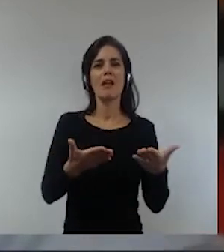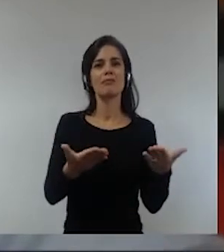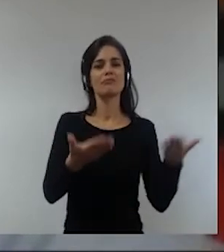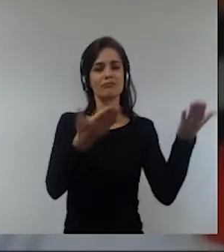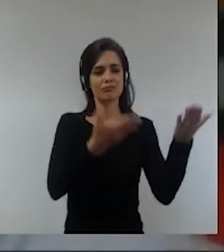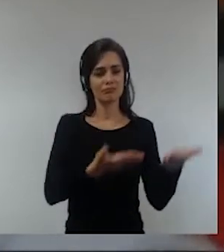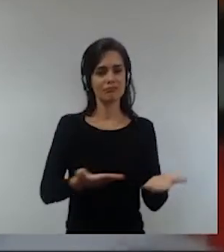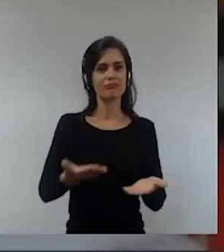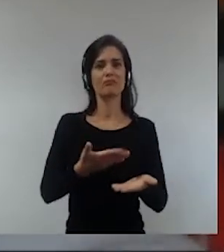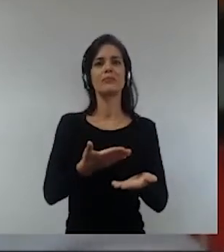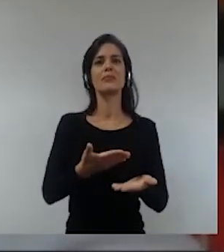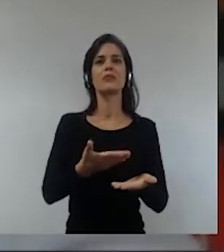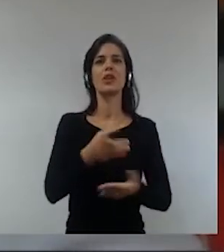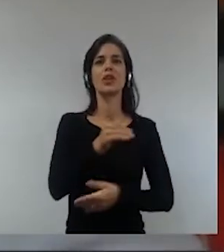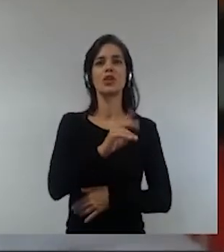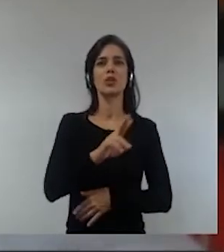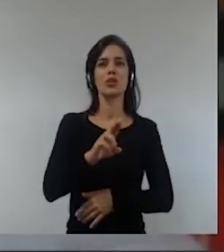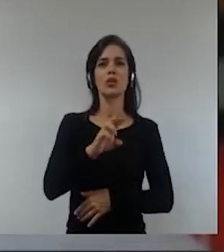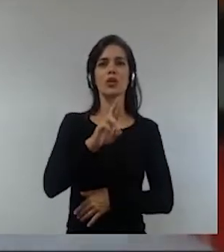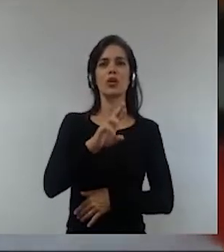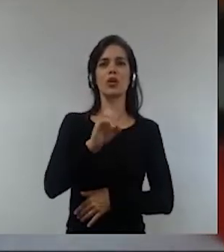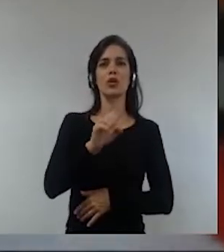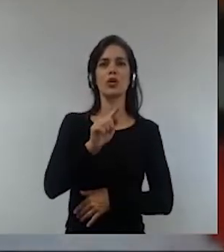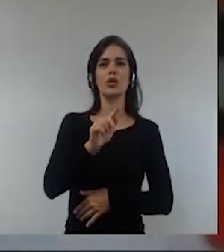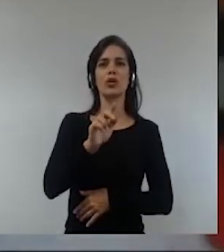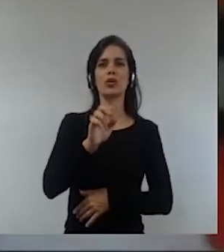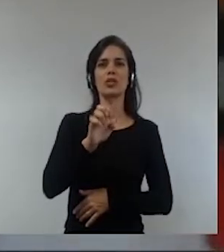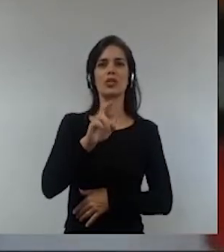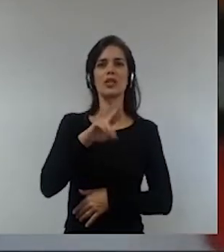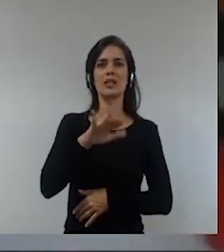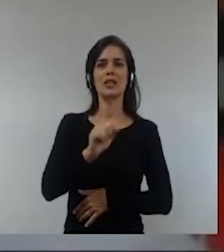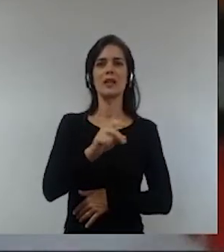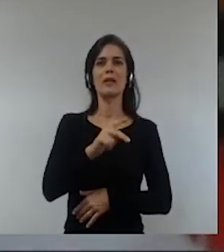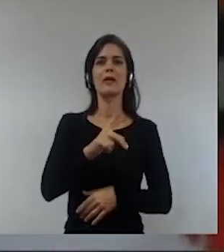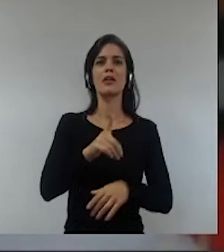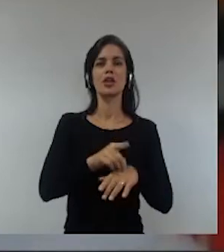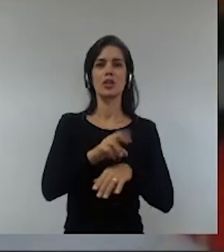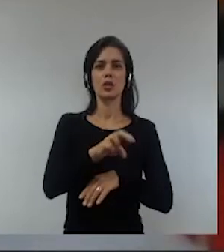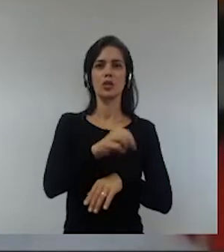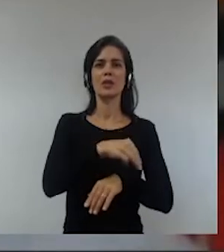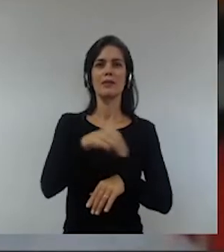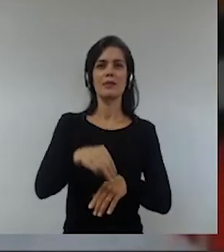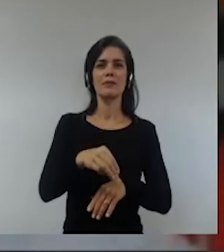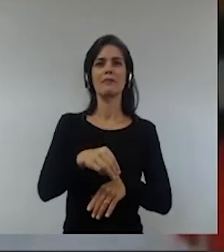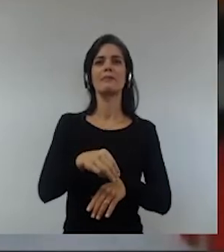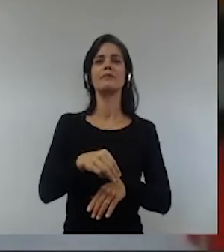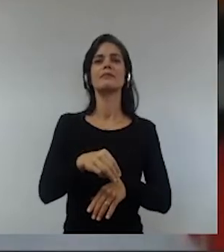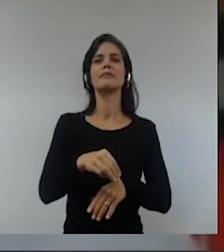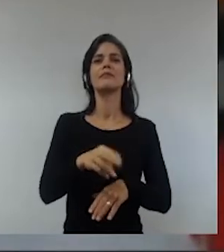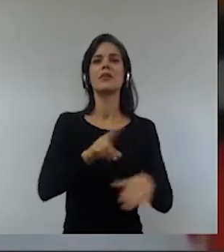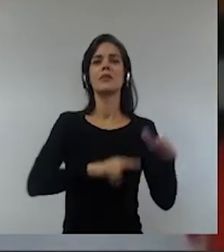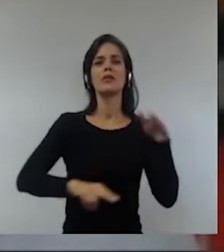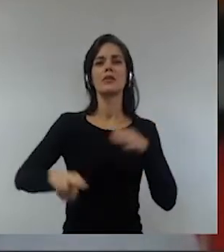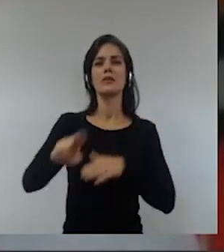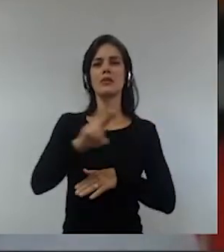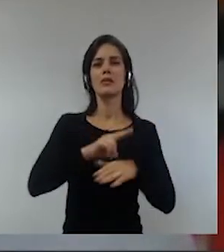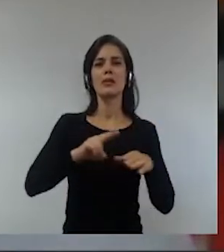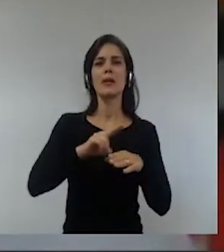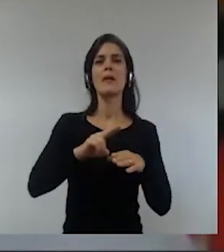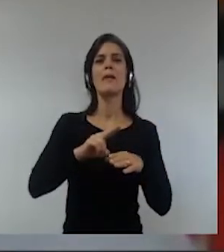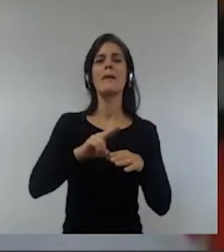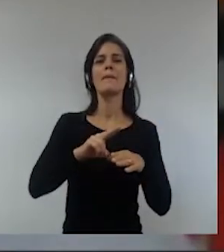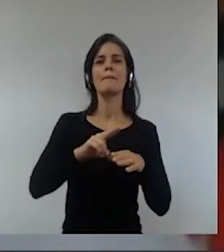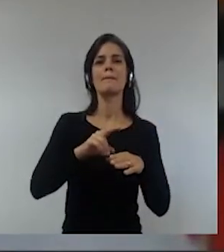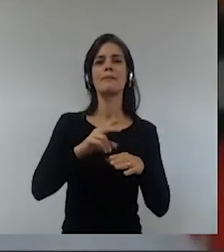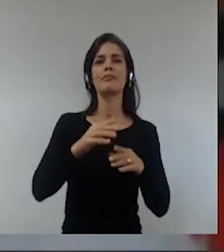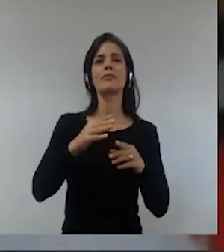palavra à doutora Rogéria Totti, que ela é doutora e mestre em processo civil pela Universidade Federal do Paraná, advogada, coordenadora